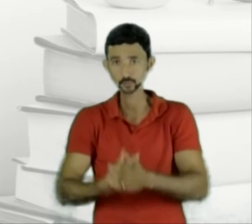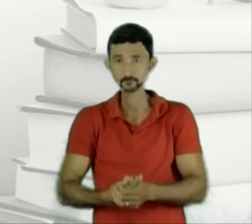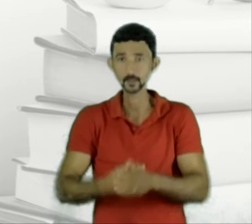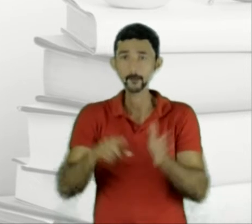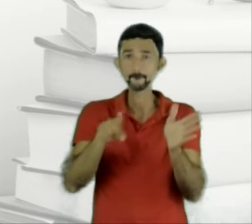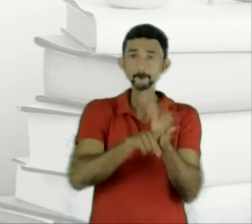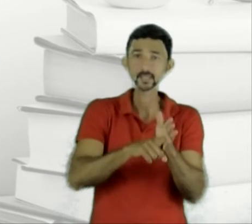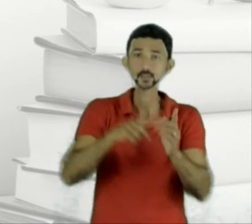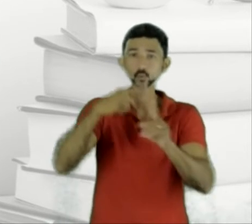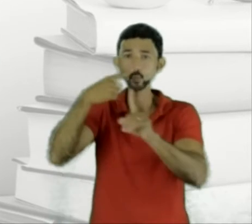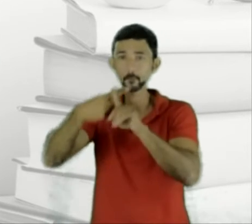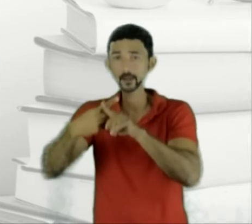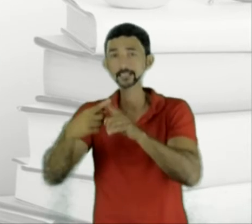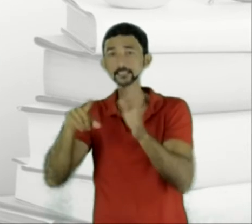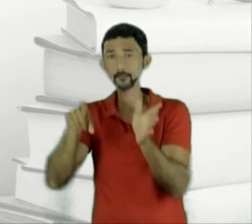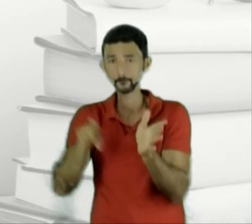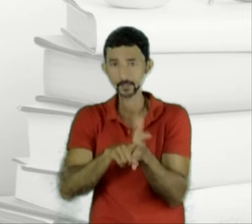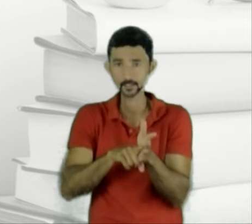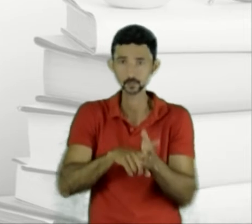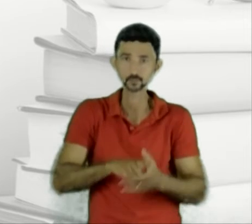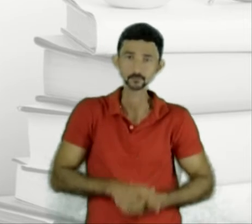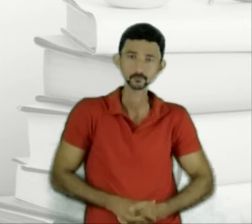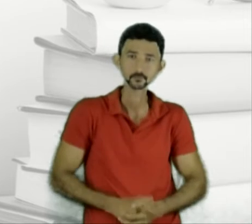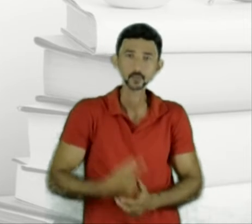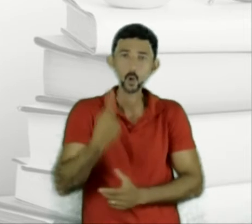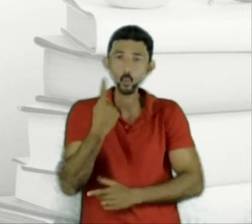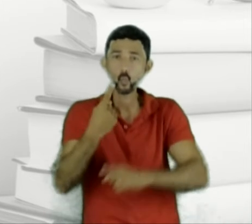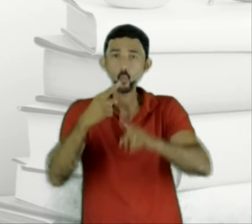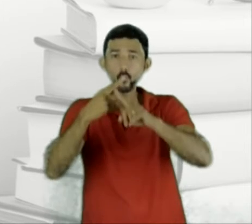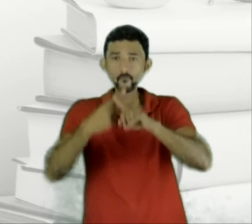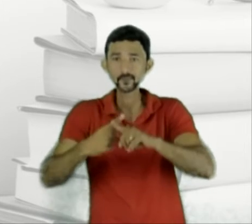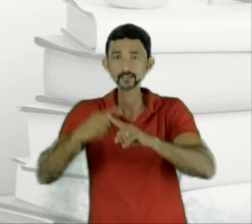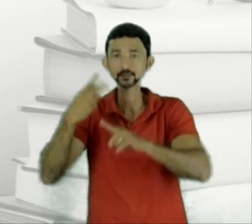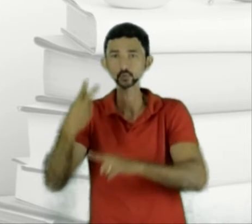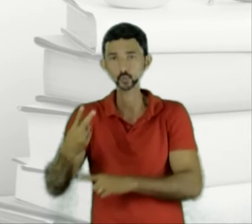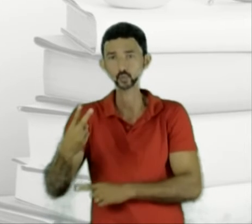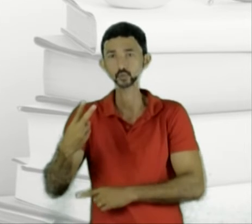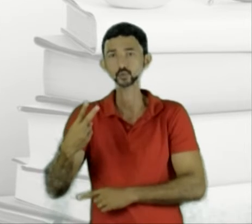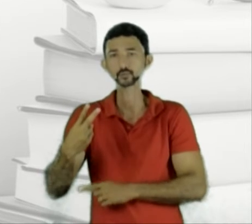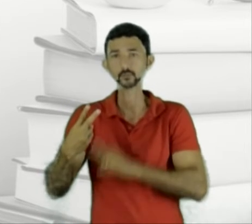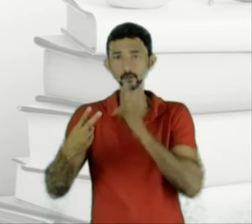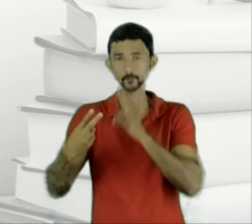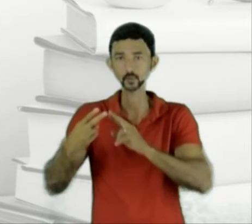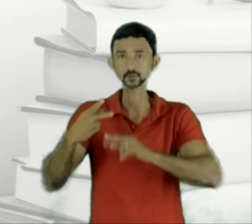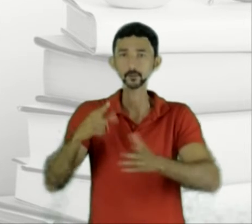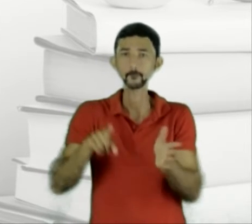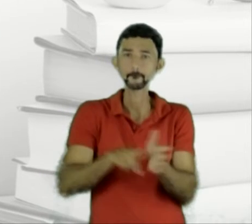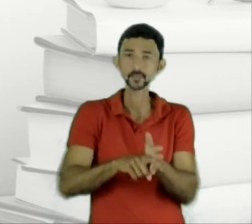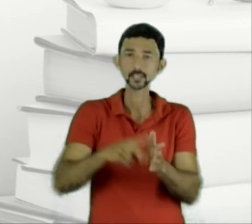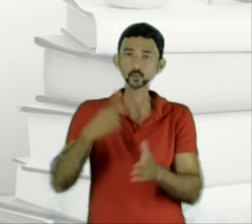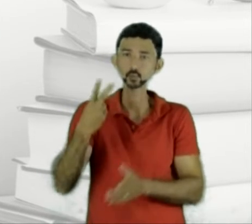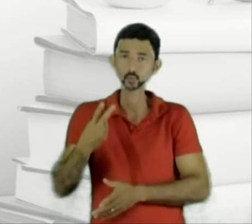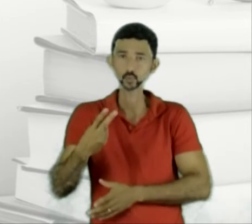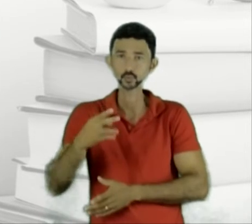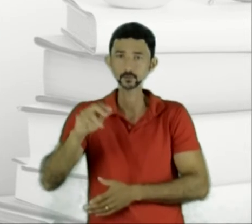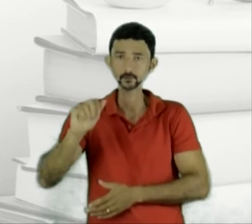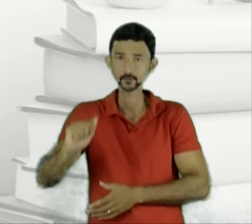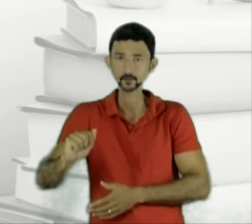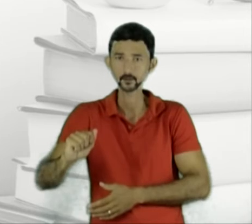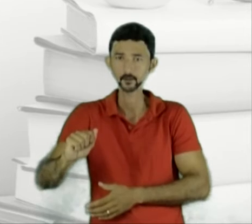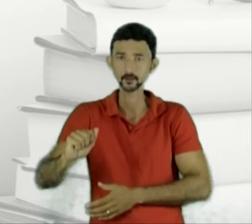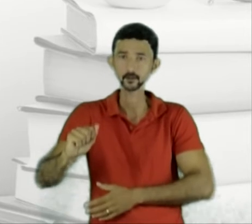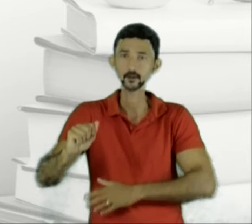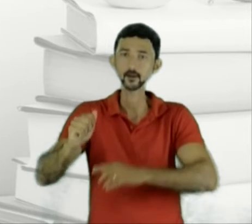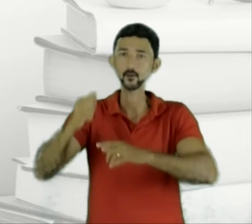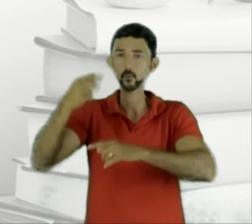Menos com mais dá menos. 1 vezes 2 vai dar 2. Então, vamos colocar menos 2. A ao